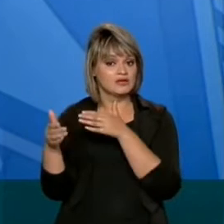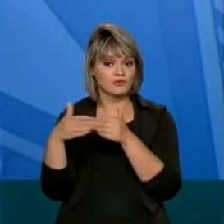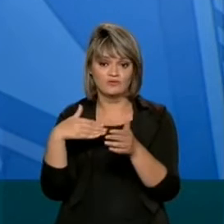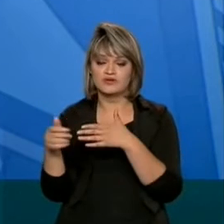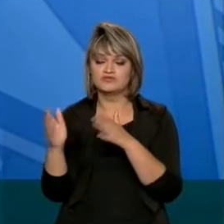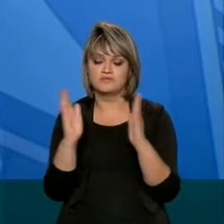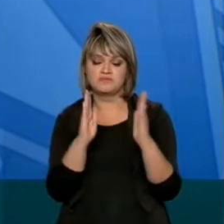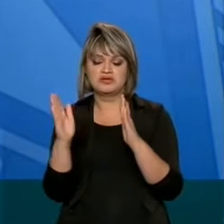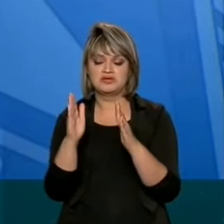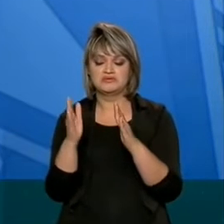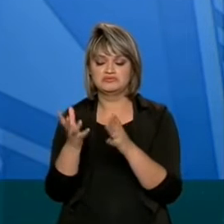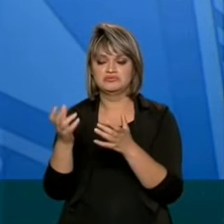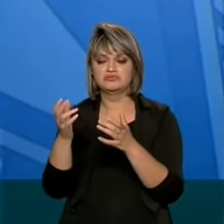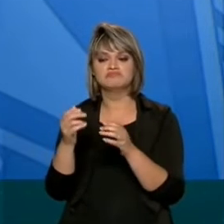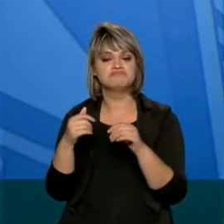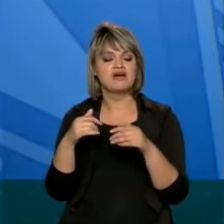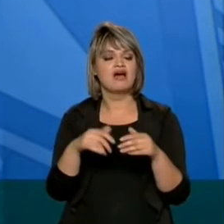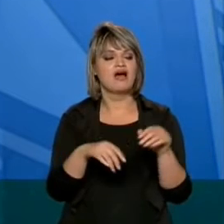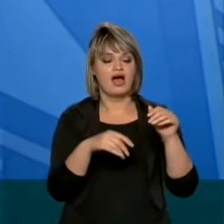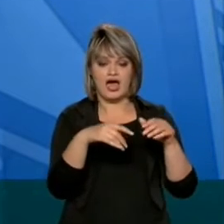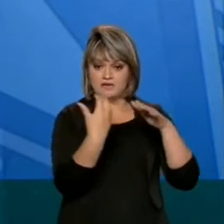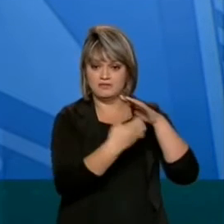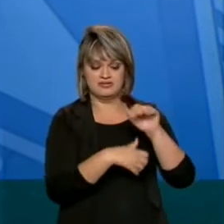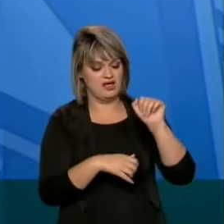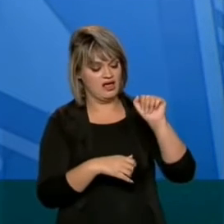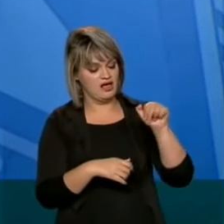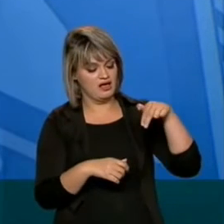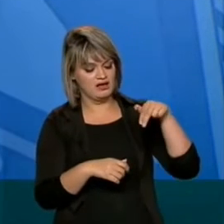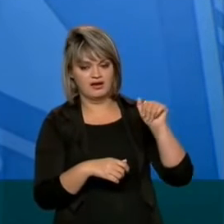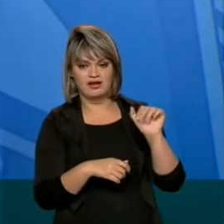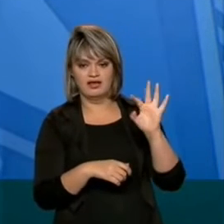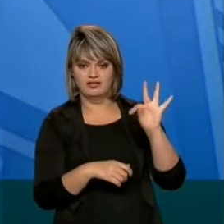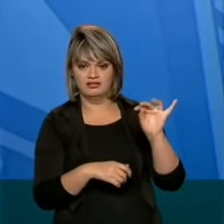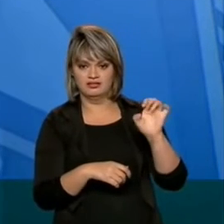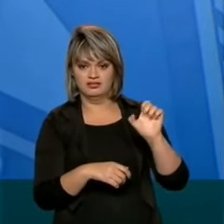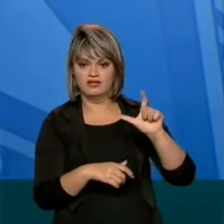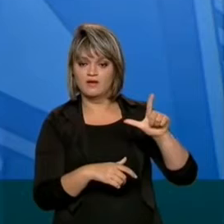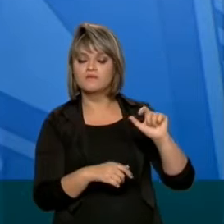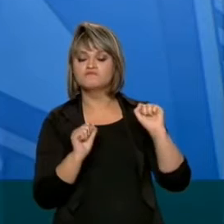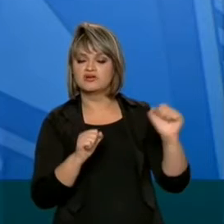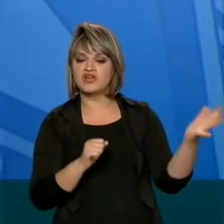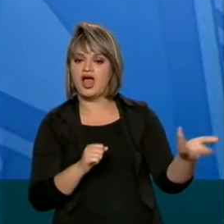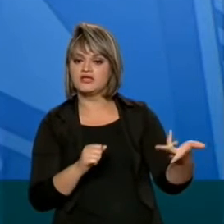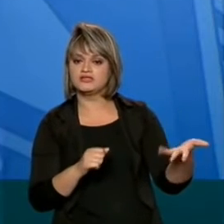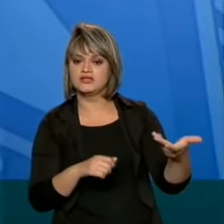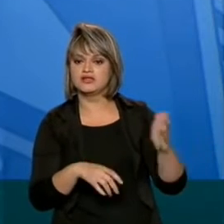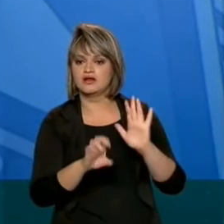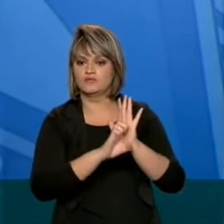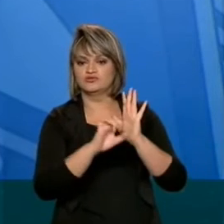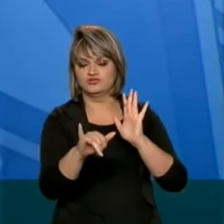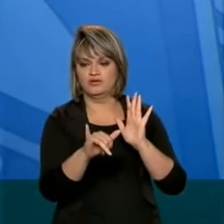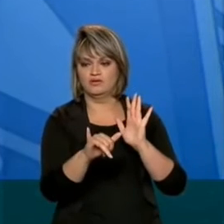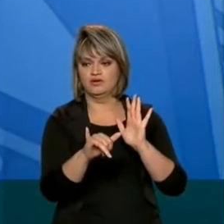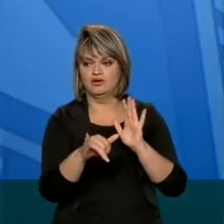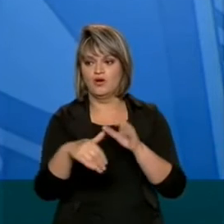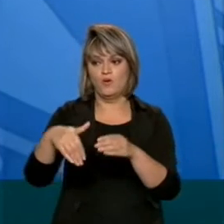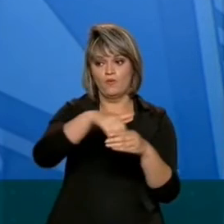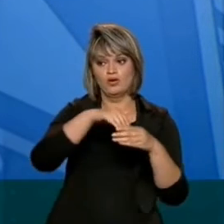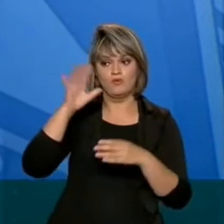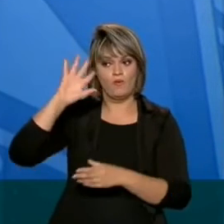do prazo de vistas, a Anatel poderia acelerar com o edital enquanto não saiu o